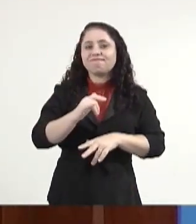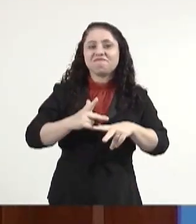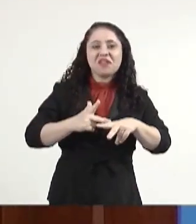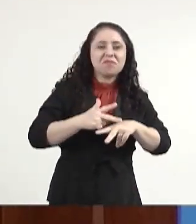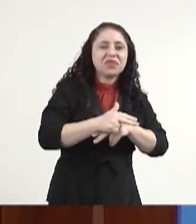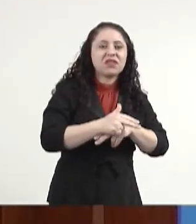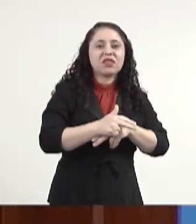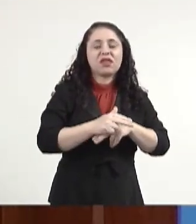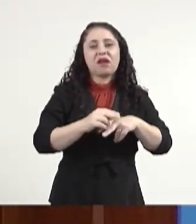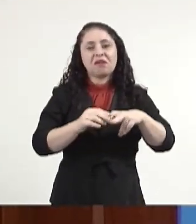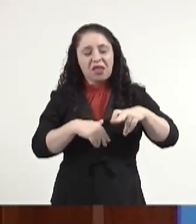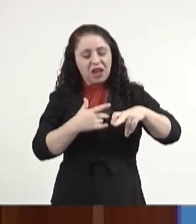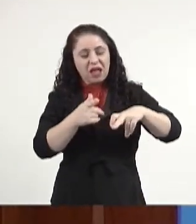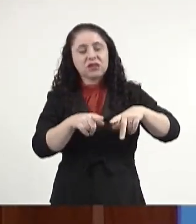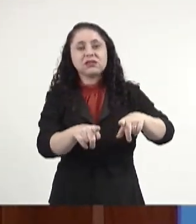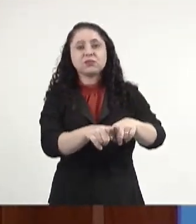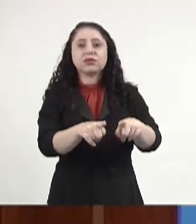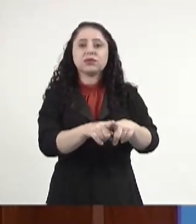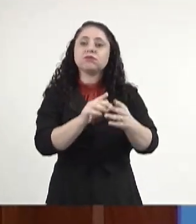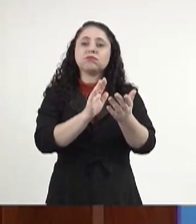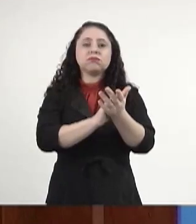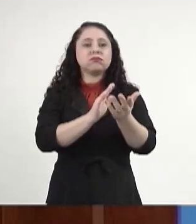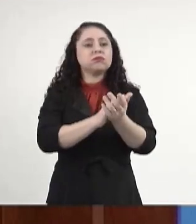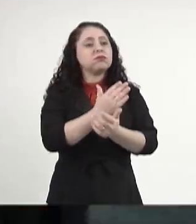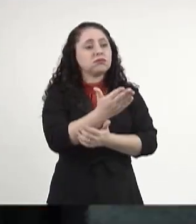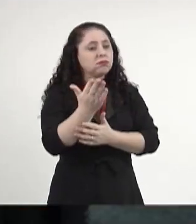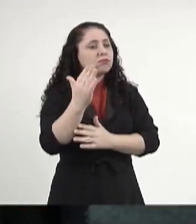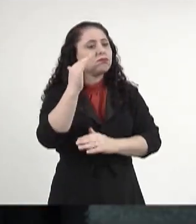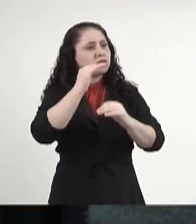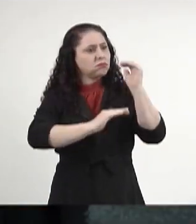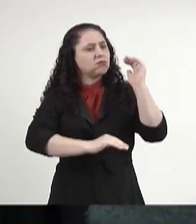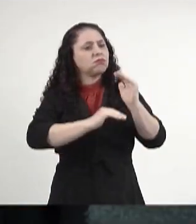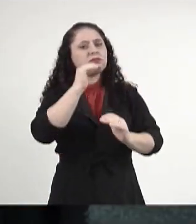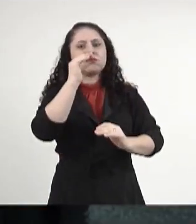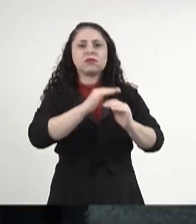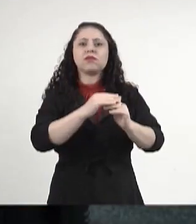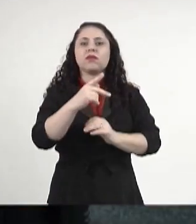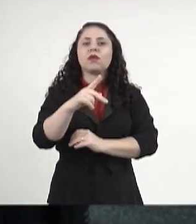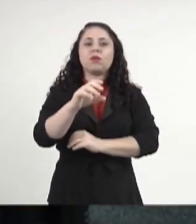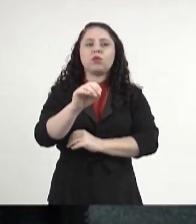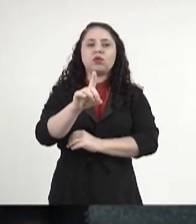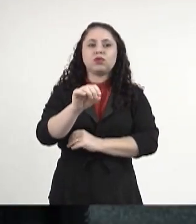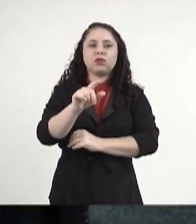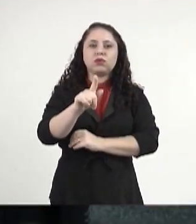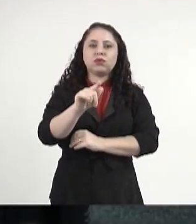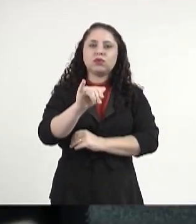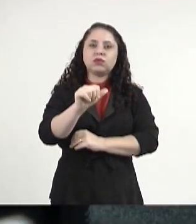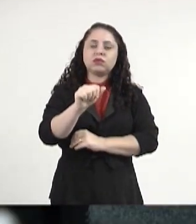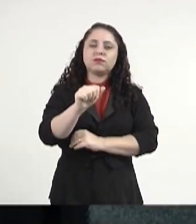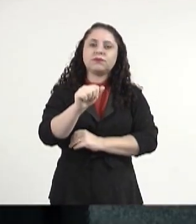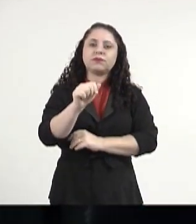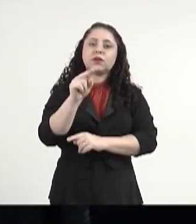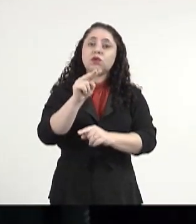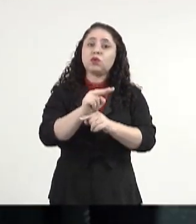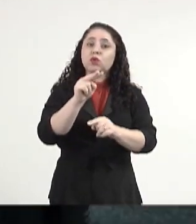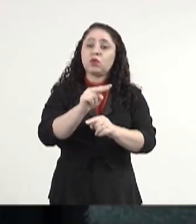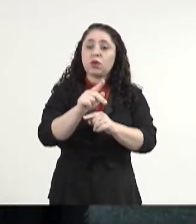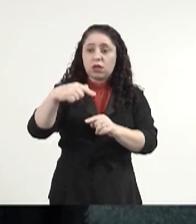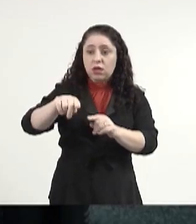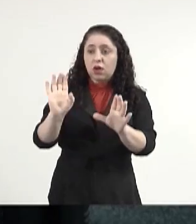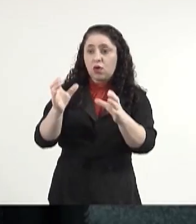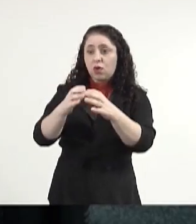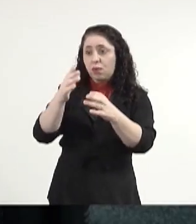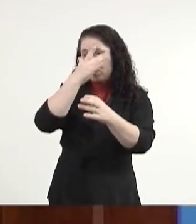essas amputações. Então, eu quero parabenizar a vocês, profissionais da podologia, que cuidam, que olham